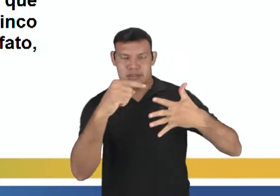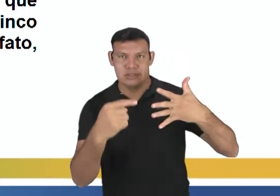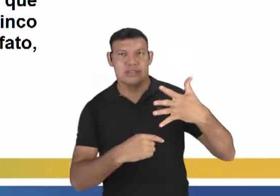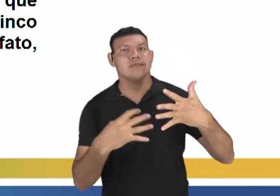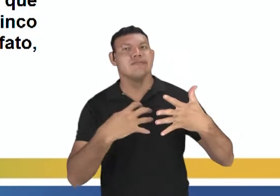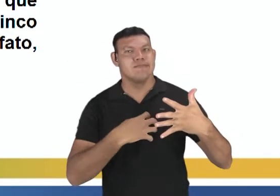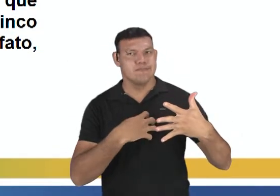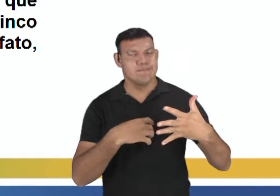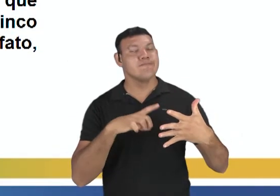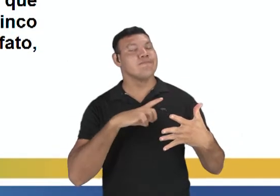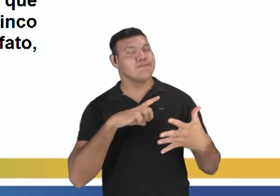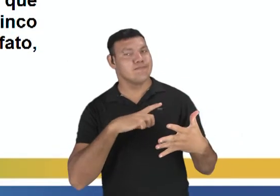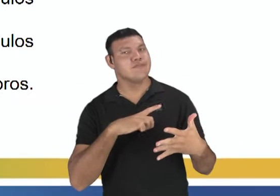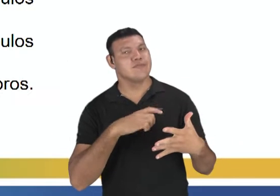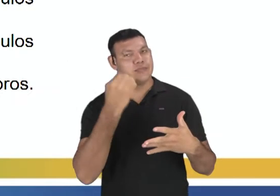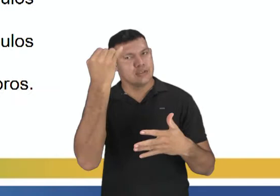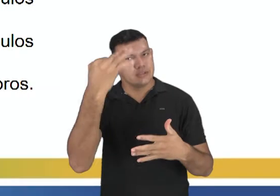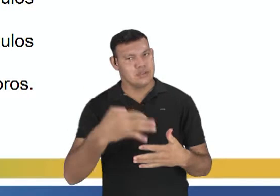já falei para vocês.